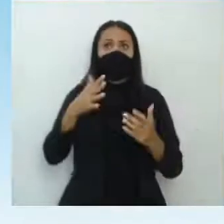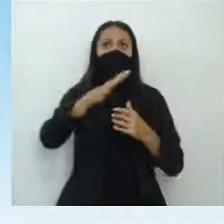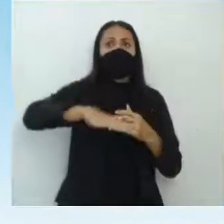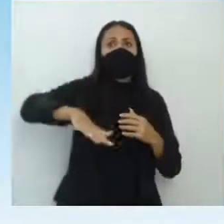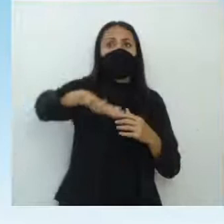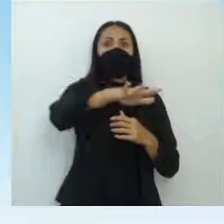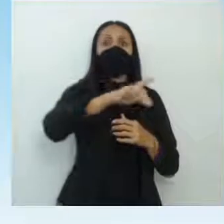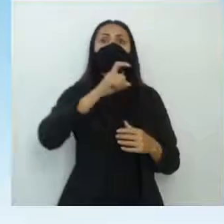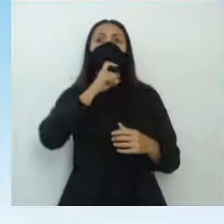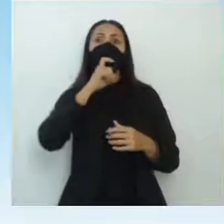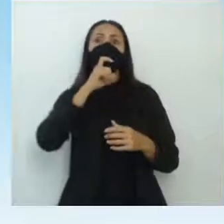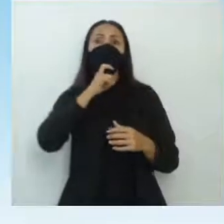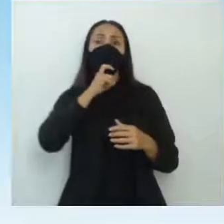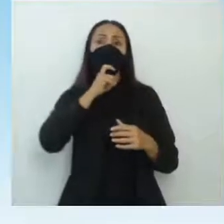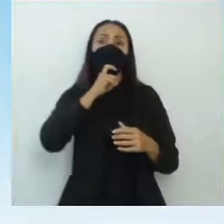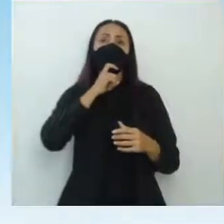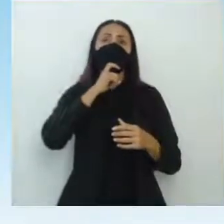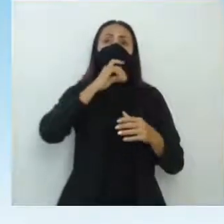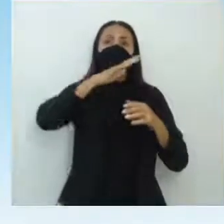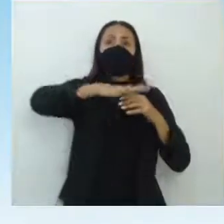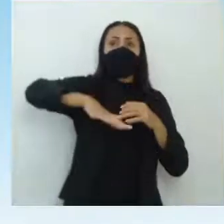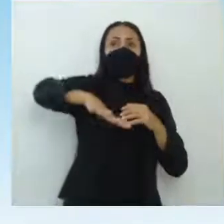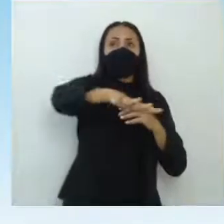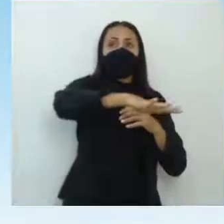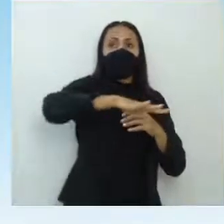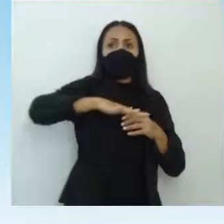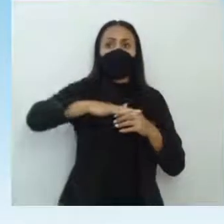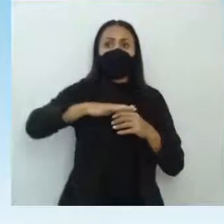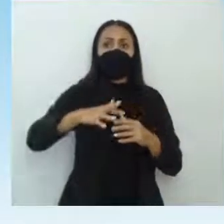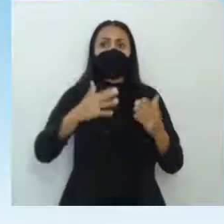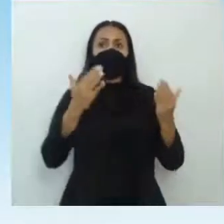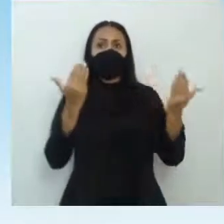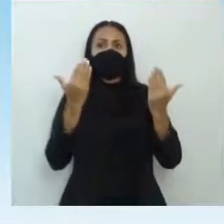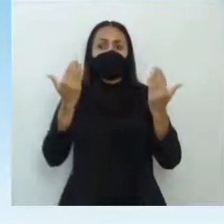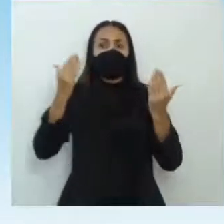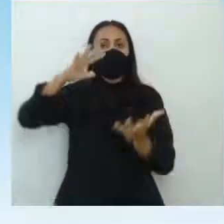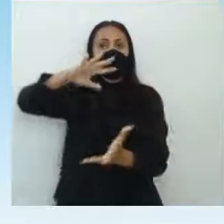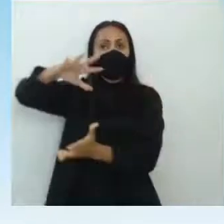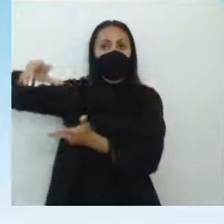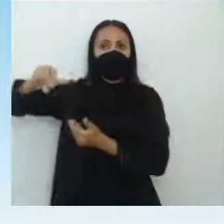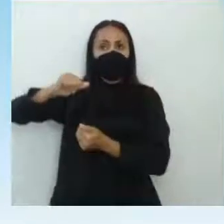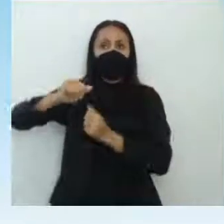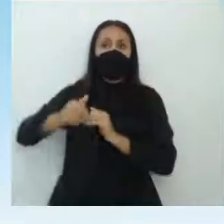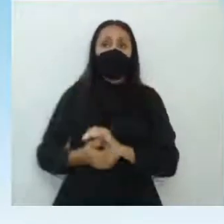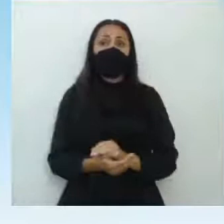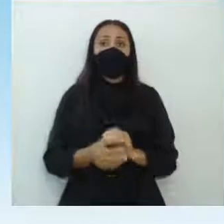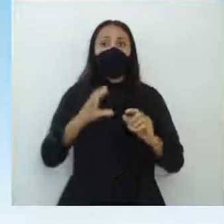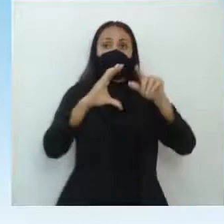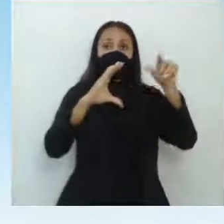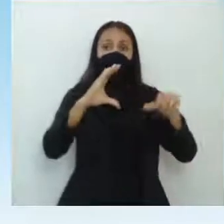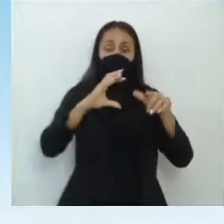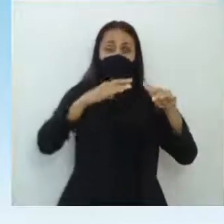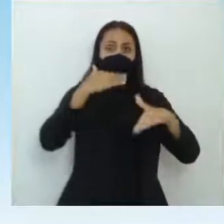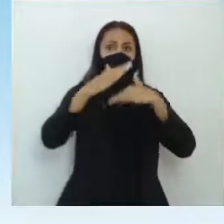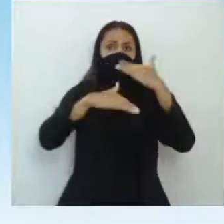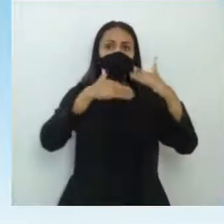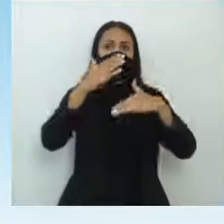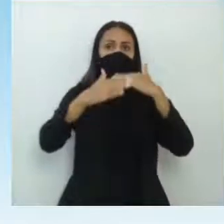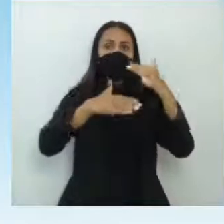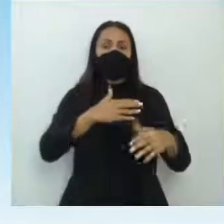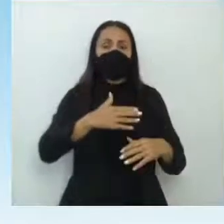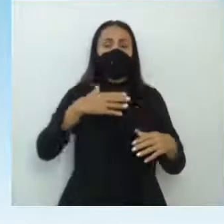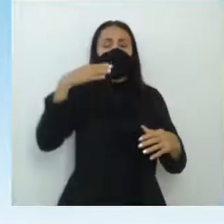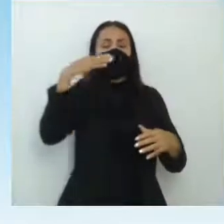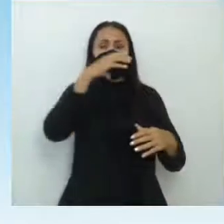regiões polares são mais intensas que em outras partes do globo. Letra C, o processo